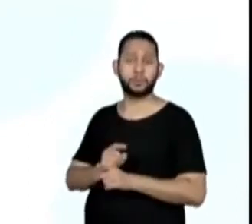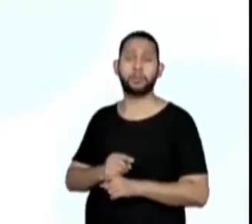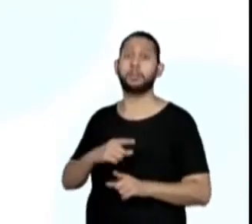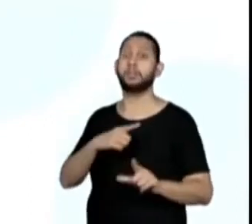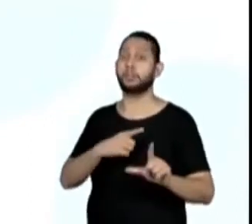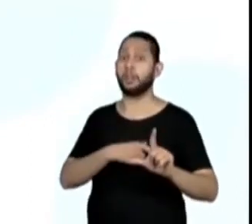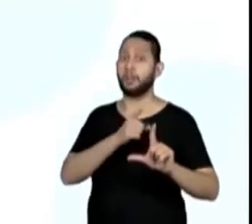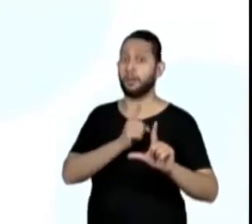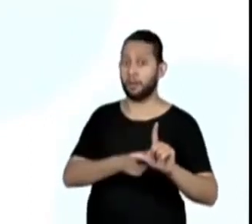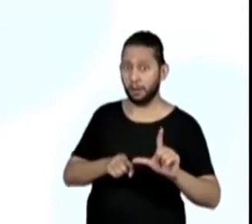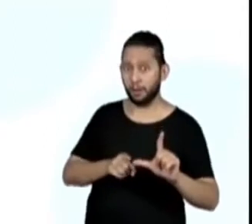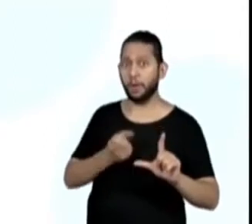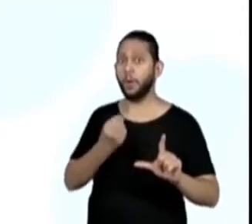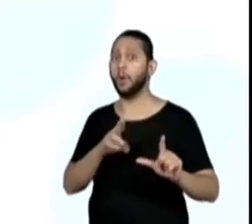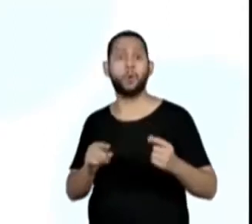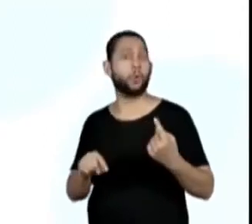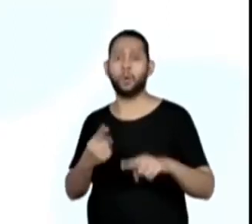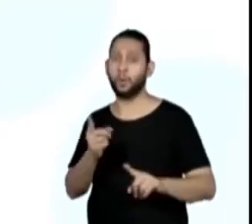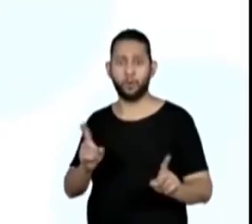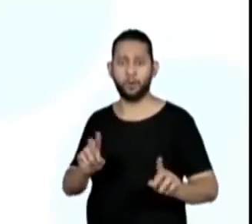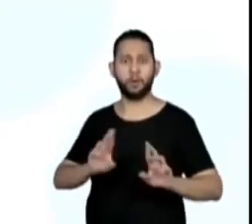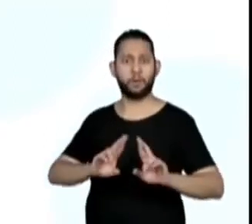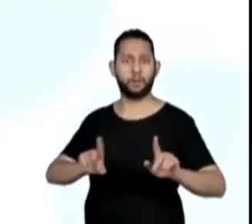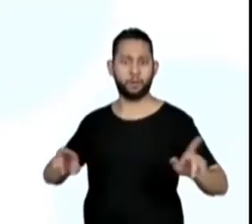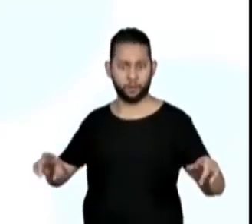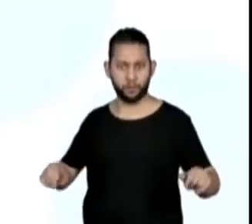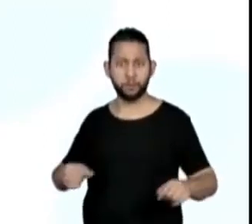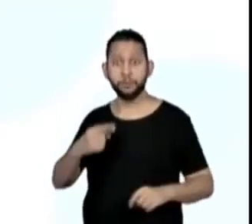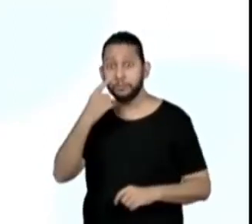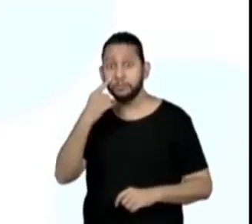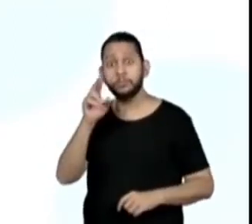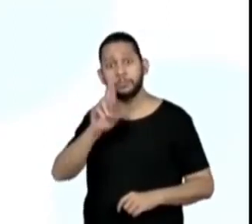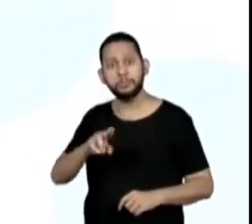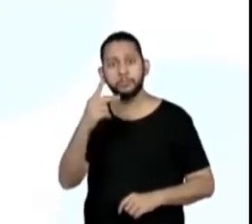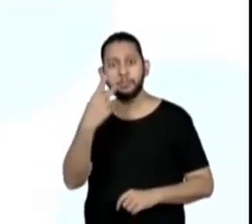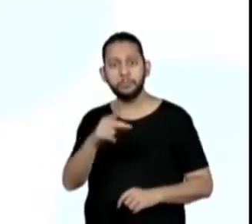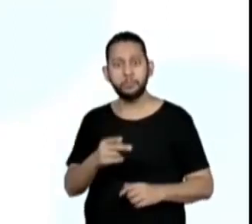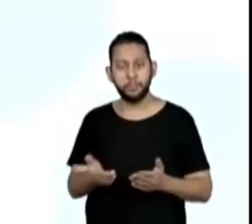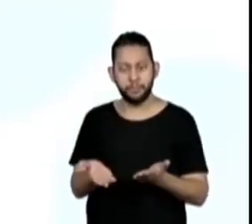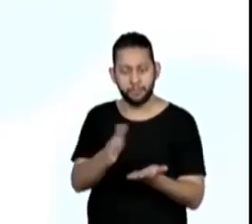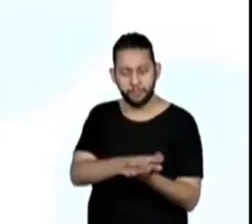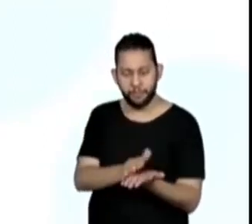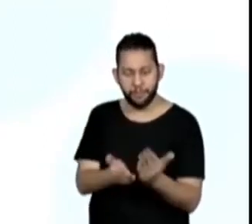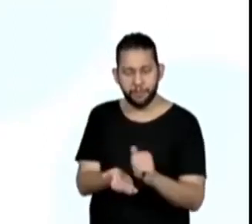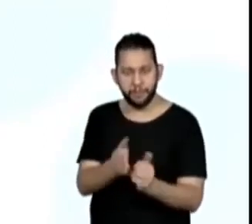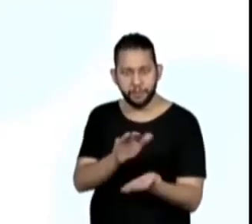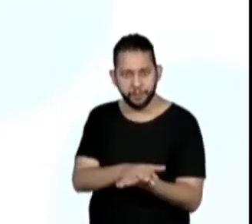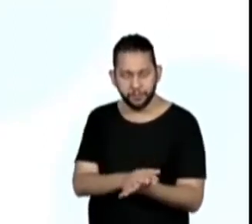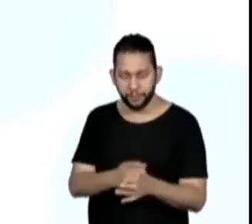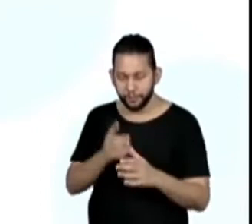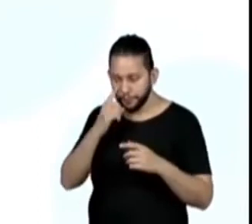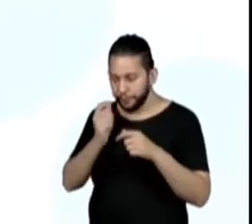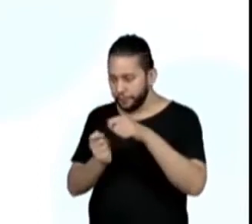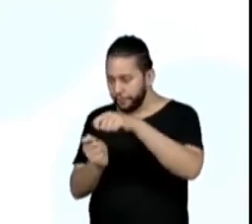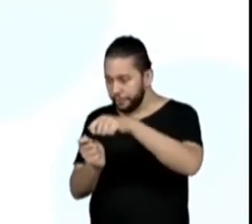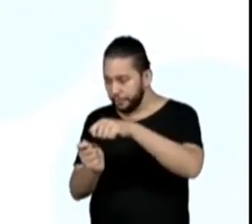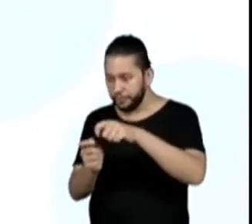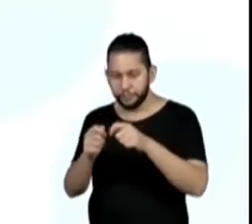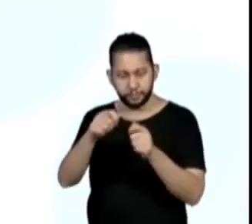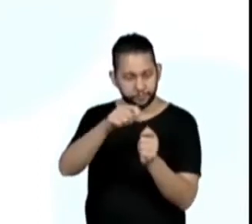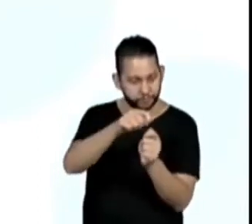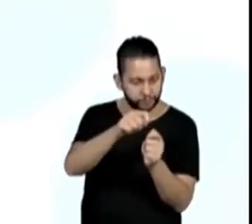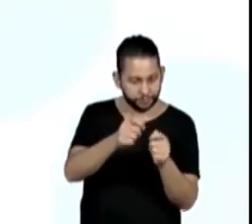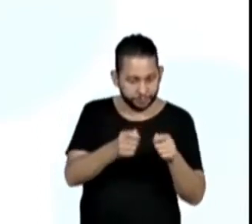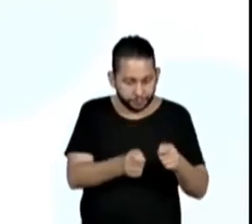retos em cada figura poligonal presente nas placas. Utilize o ângulo reto que você construiu e verifique em quais placas há ângulos